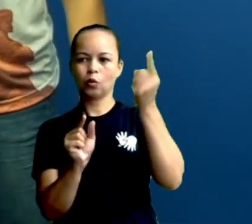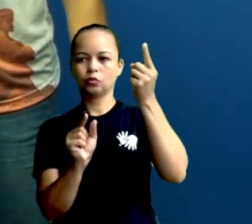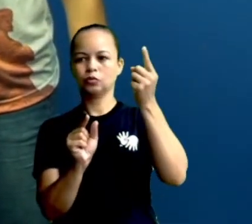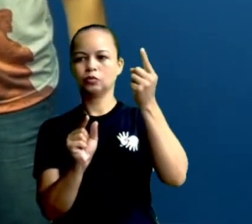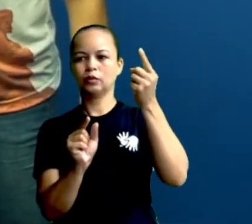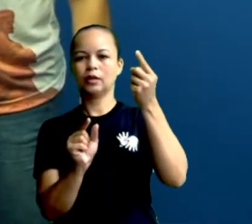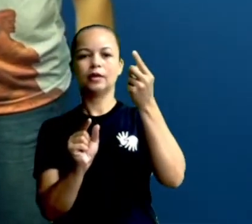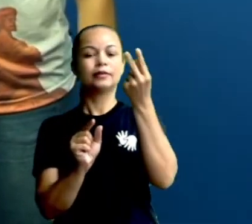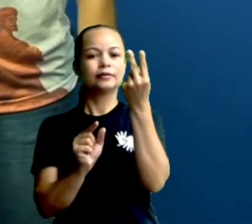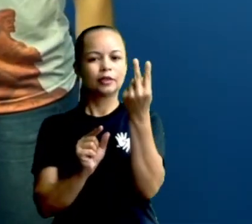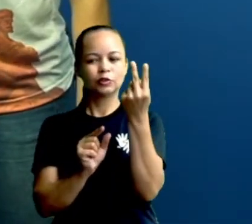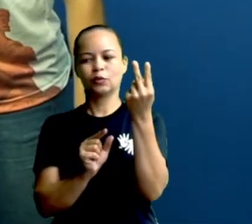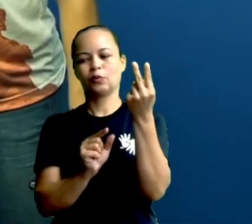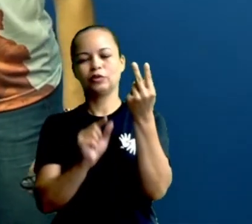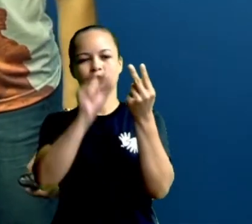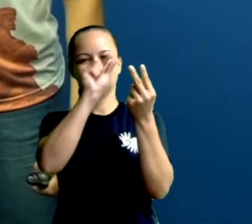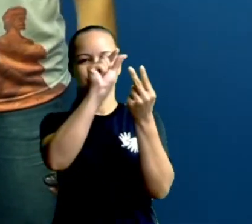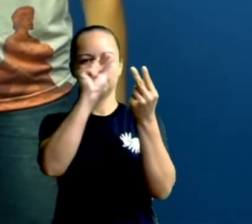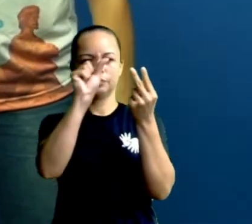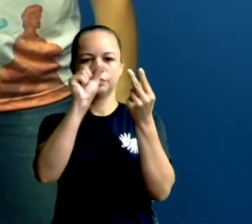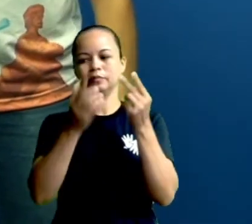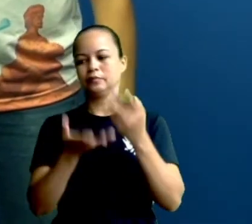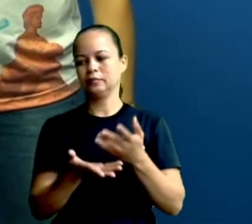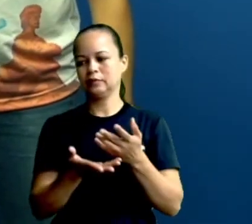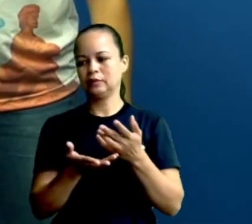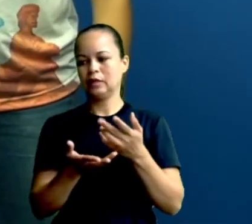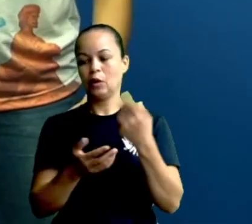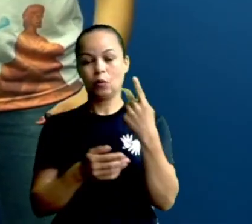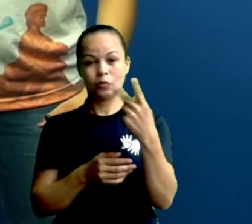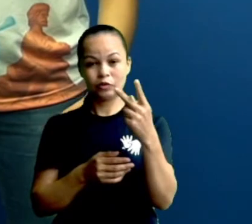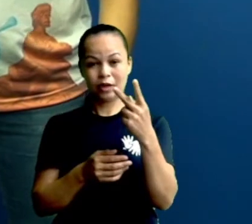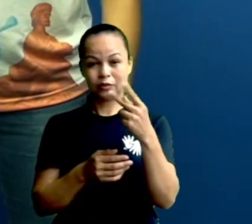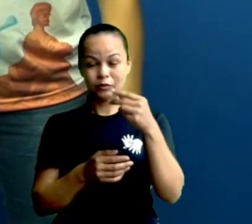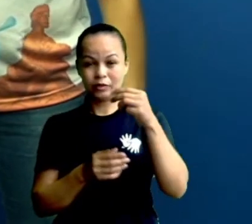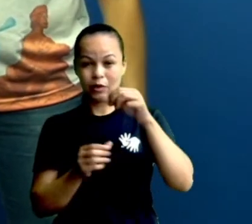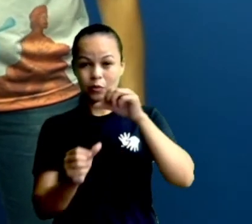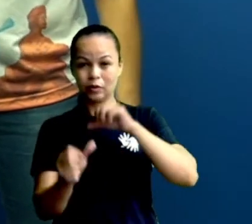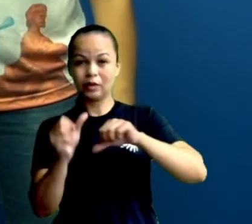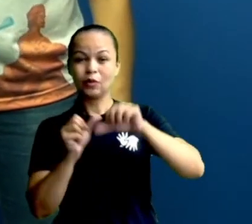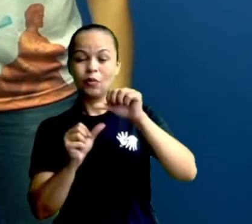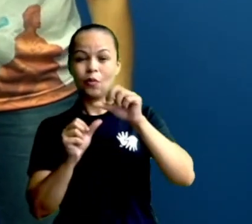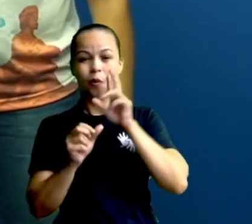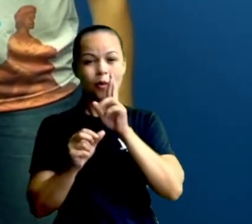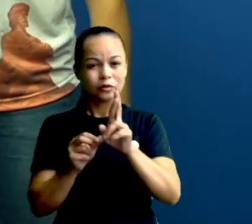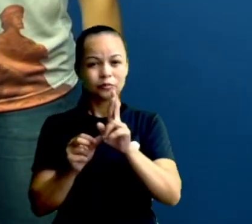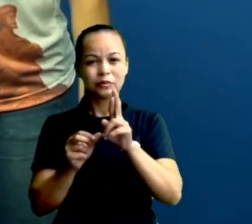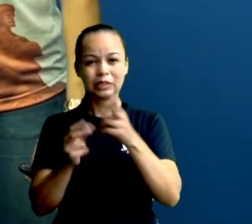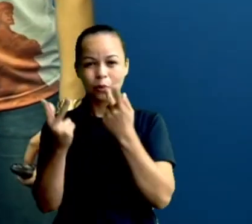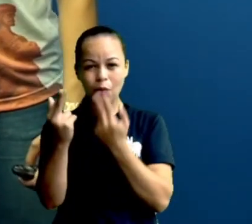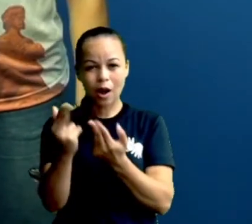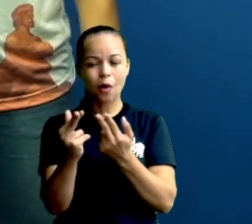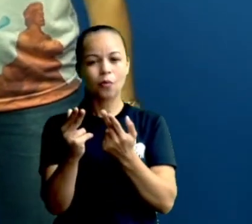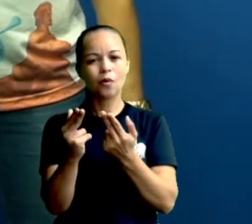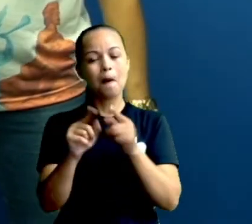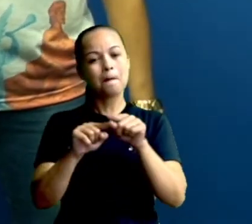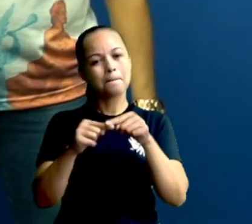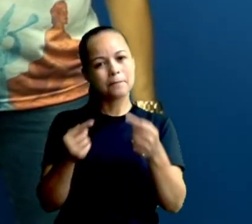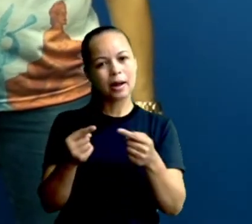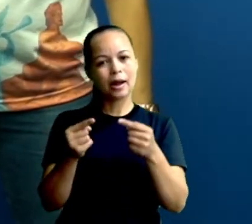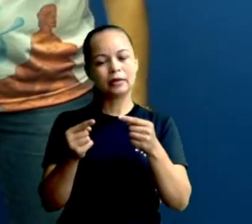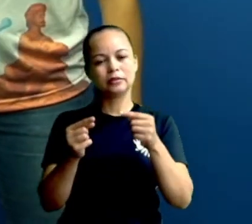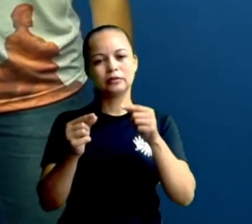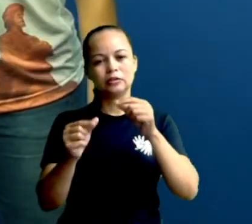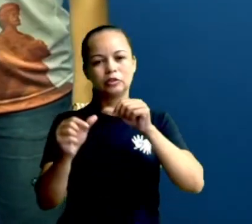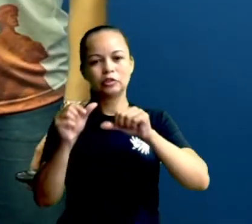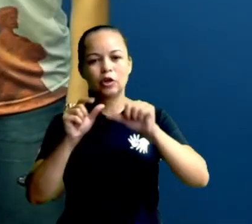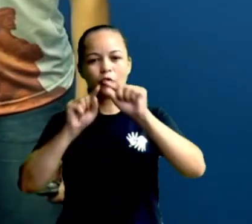tem 2 quadradinhos. Esses lados são correspondentes. Se eu virar o lado, eles são correspondentes, mas eles não têm a mesma